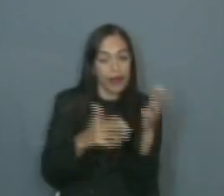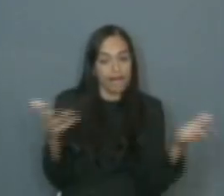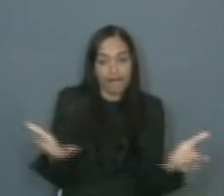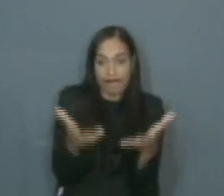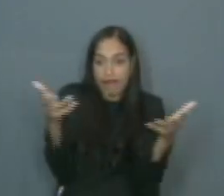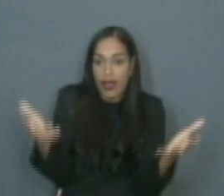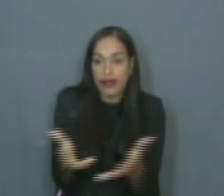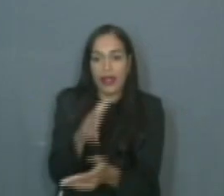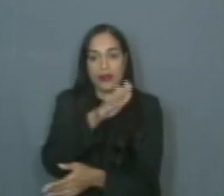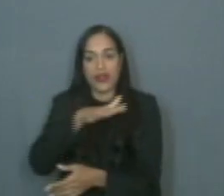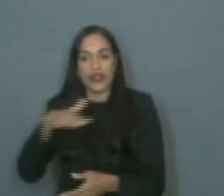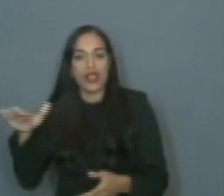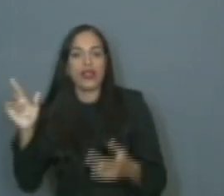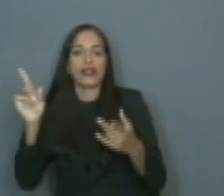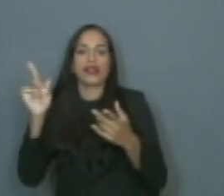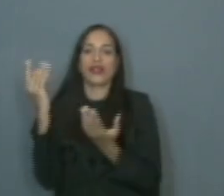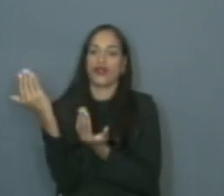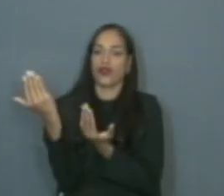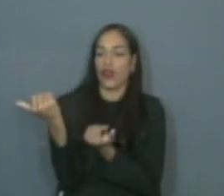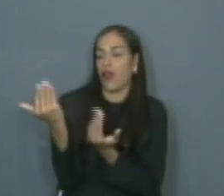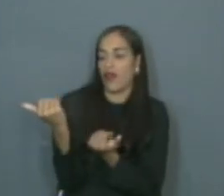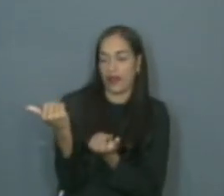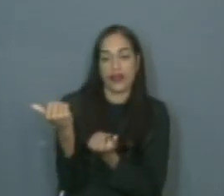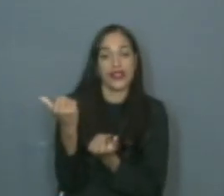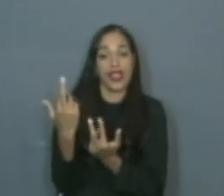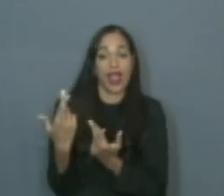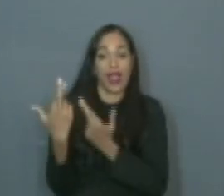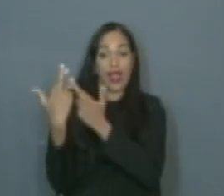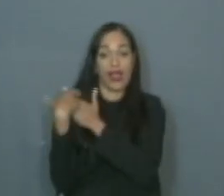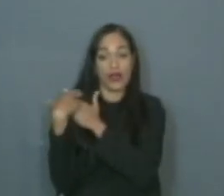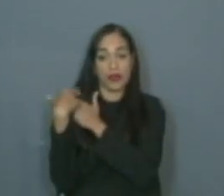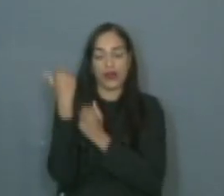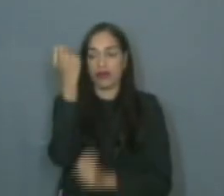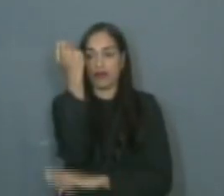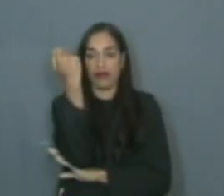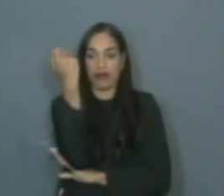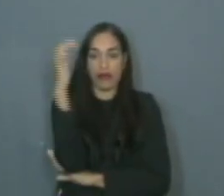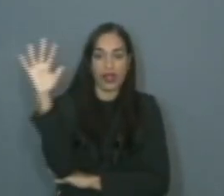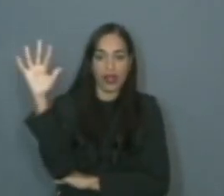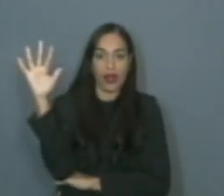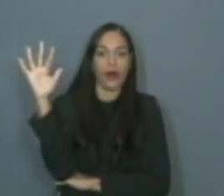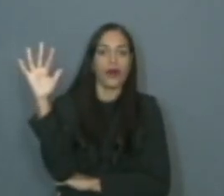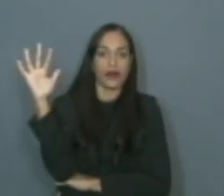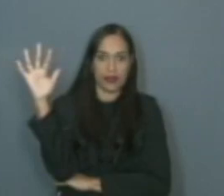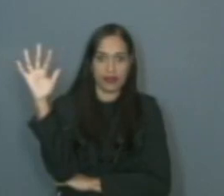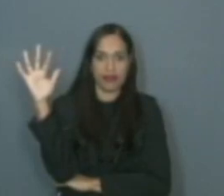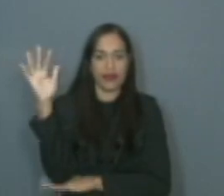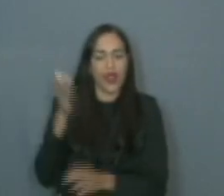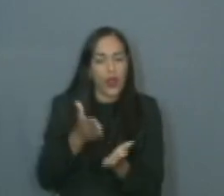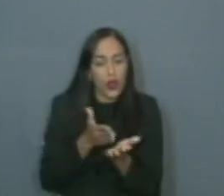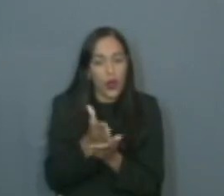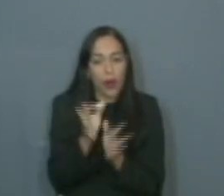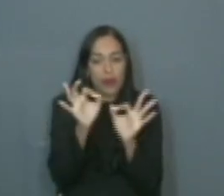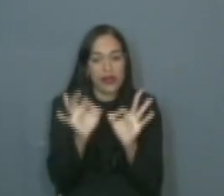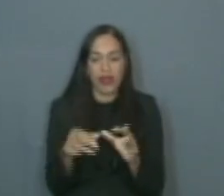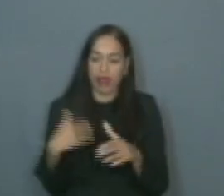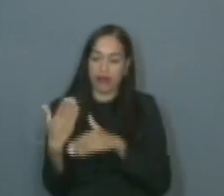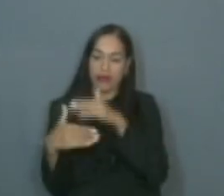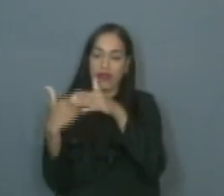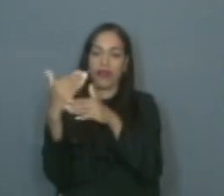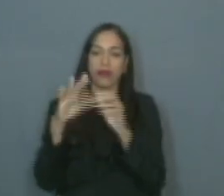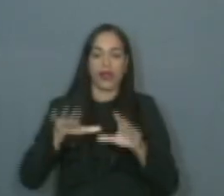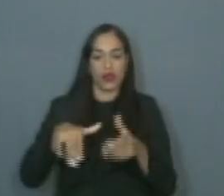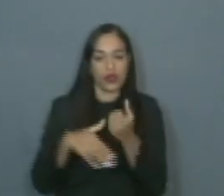nossas crianças e em nossos adolescentes, a responsabilidade ambiental que nos colocará no rumo certo do desenvolvimento